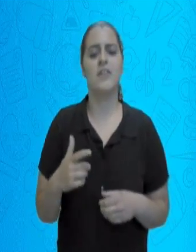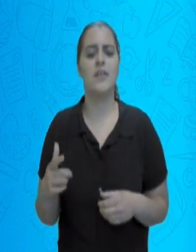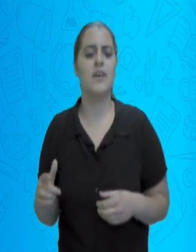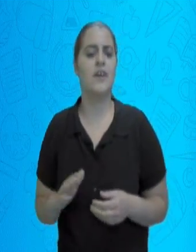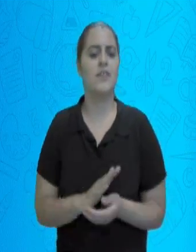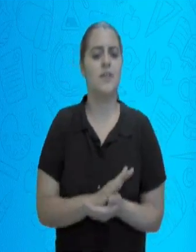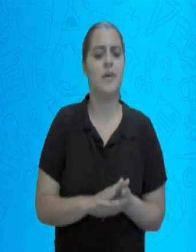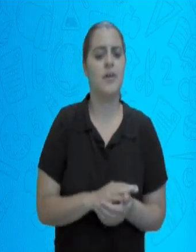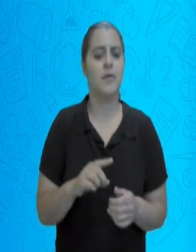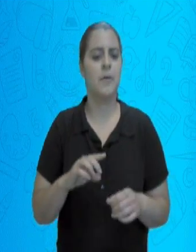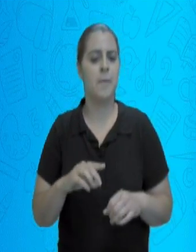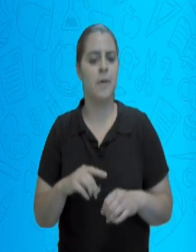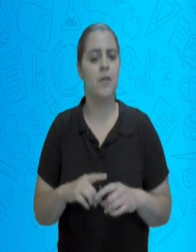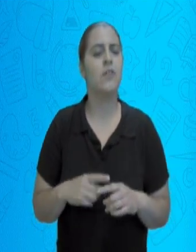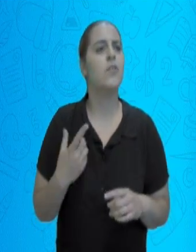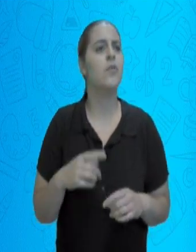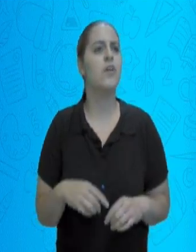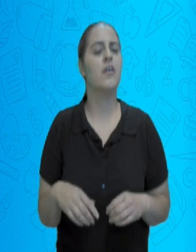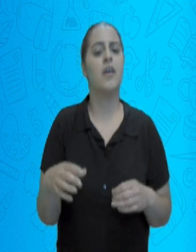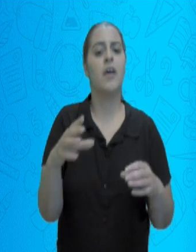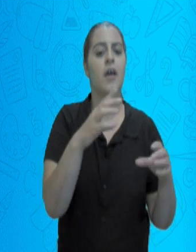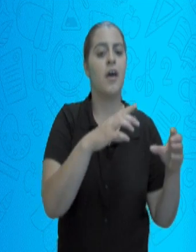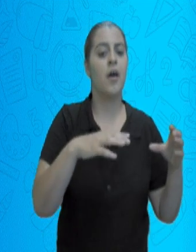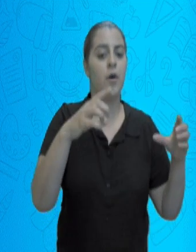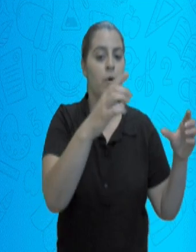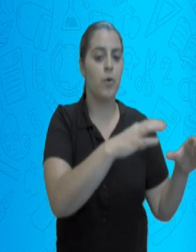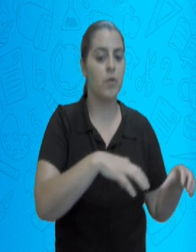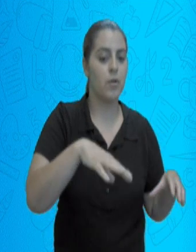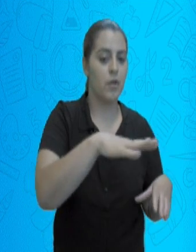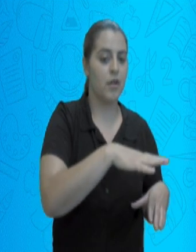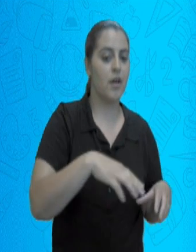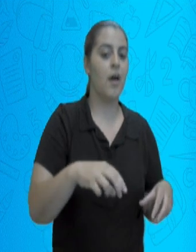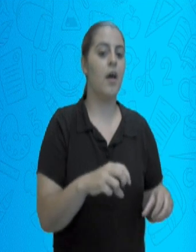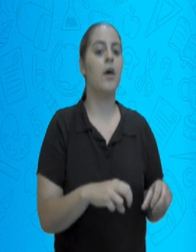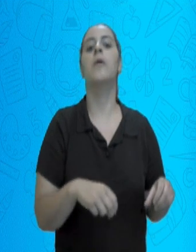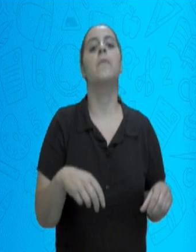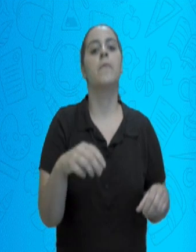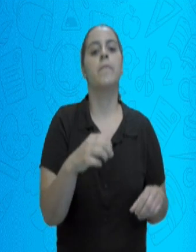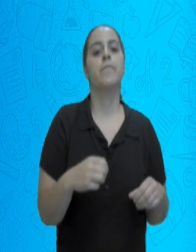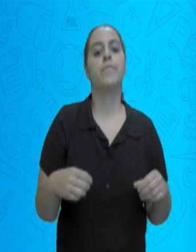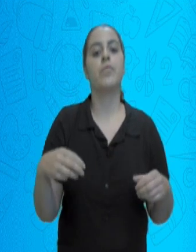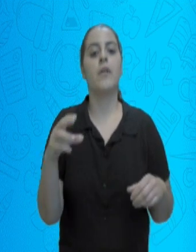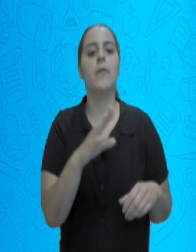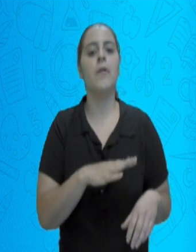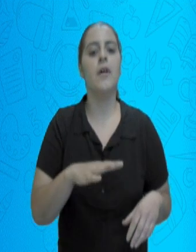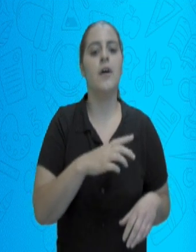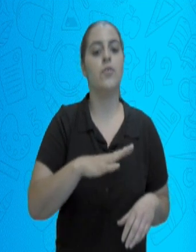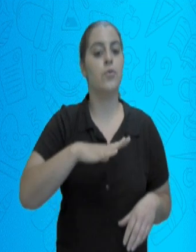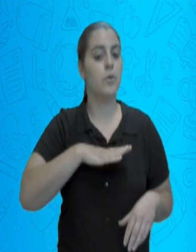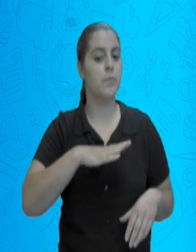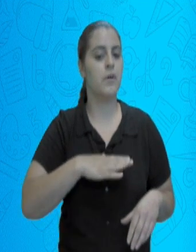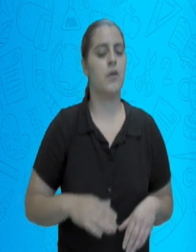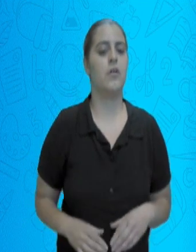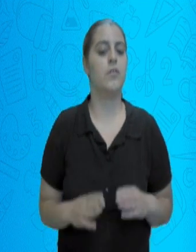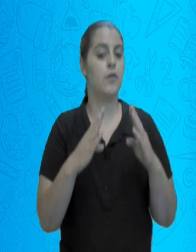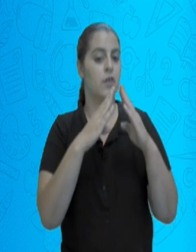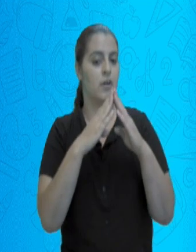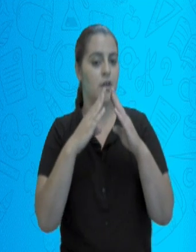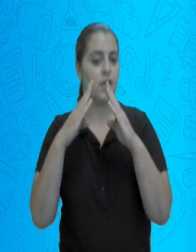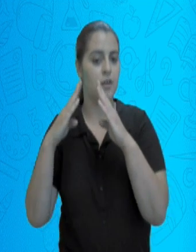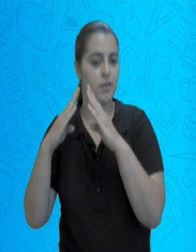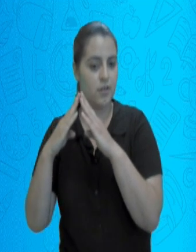parte mais urbanizada do município. Olha lá, se for um agrupamento